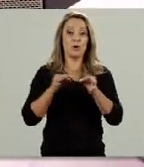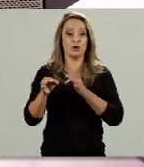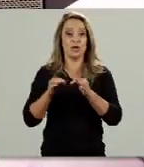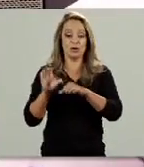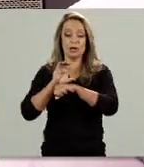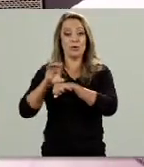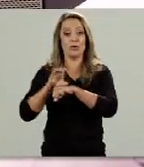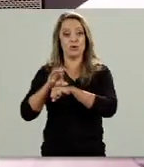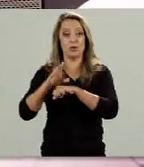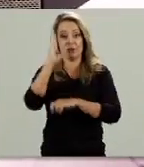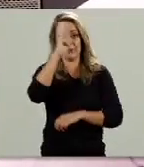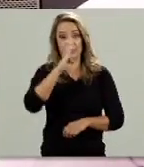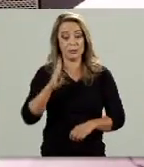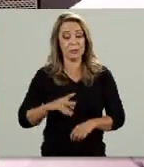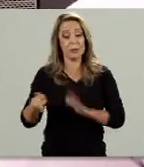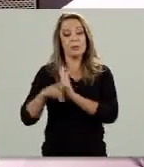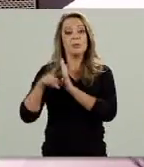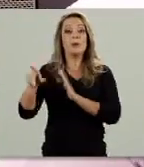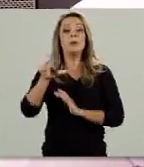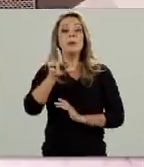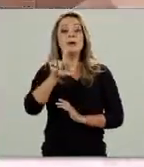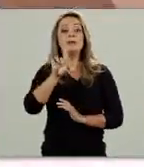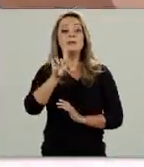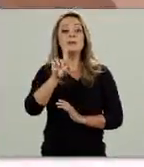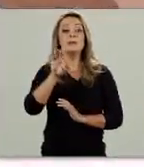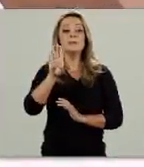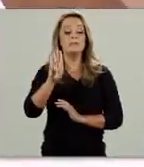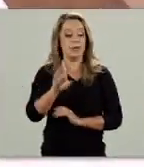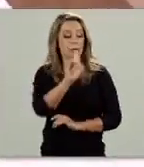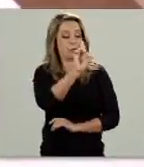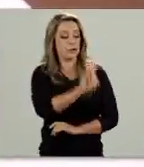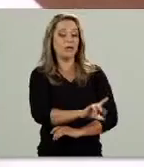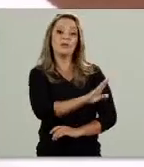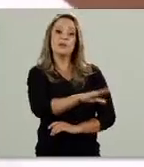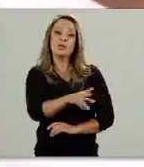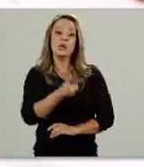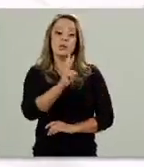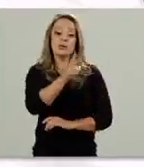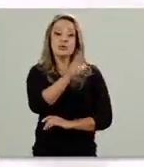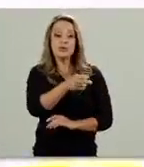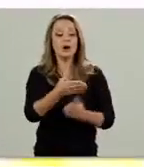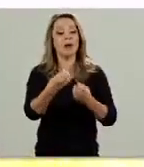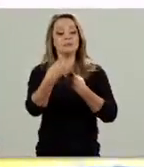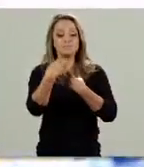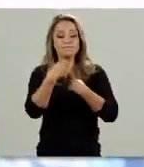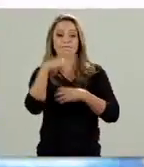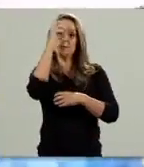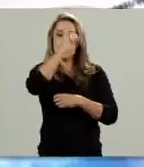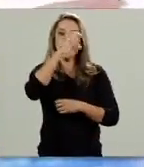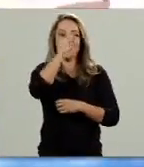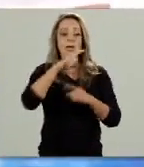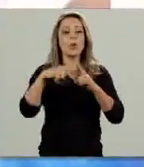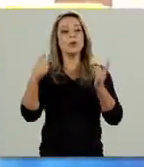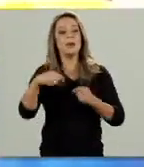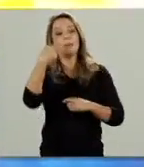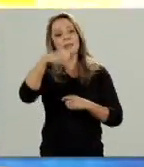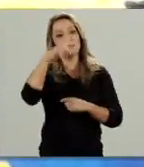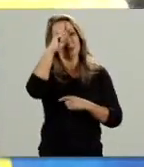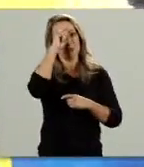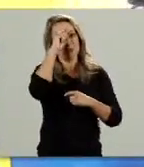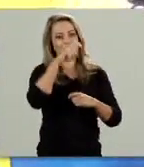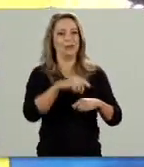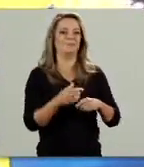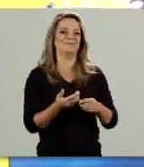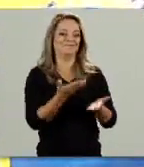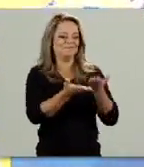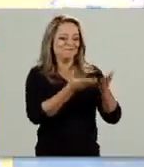é um projeto que está na Constituição Federal, está na LDB, é um direito da criança ter a continuidade à sua escolarização quando ela